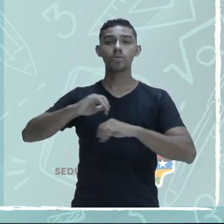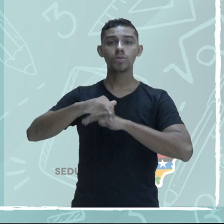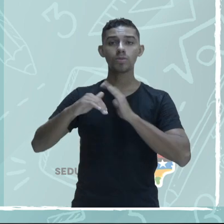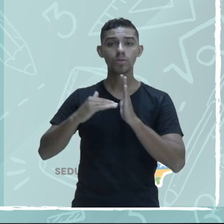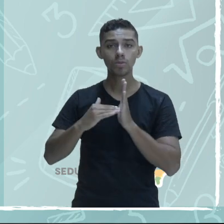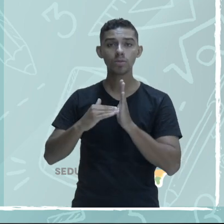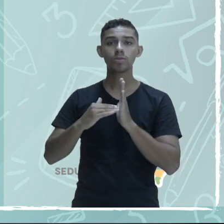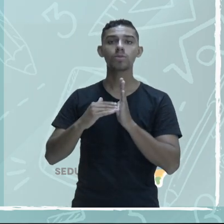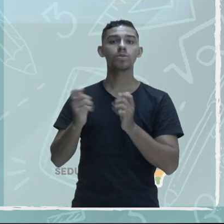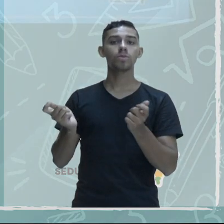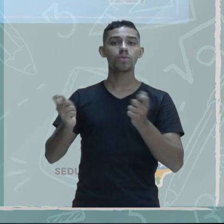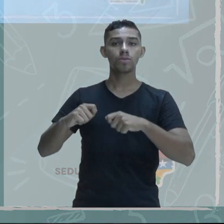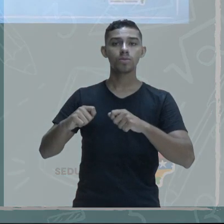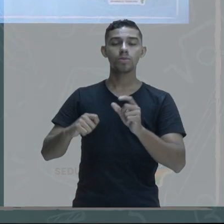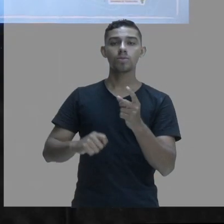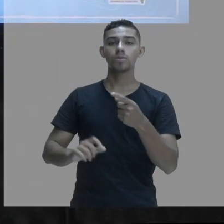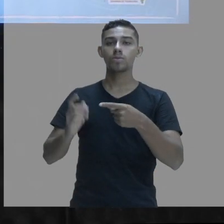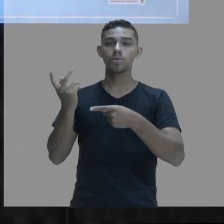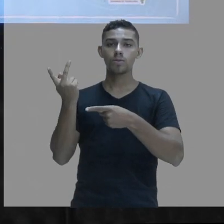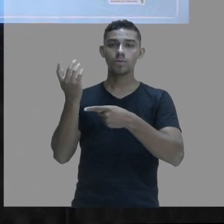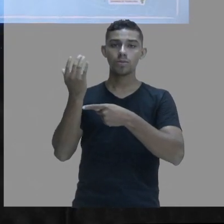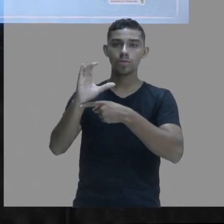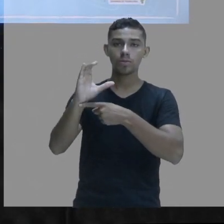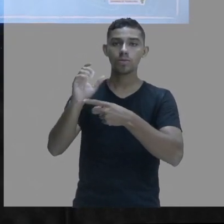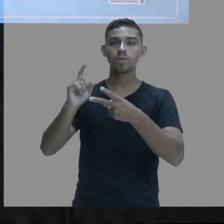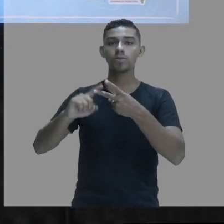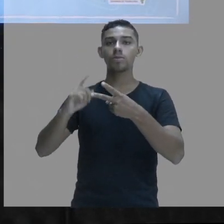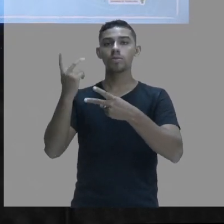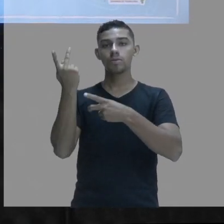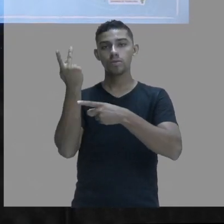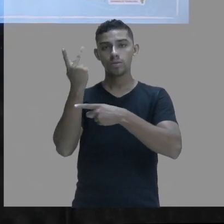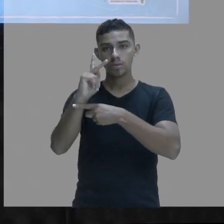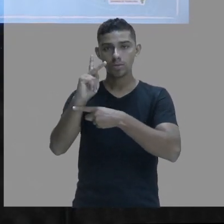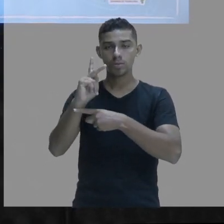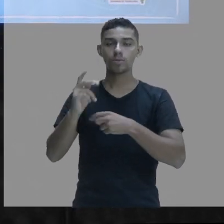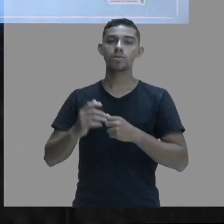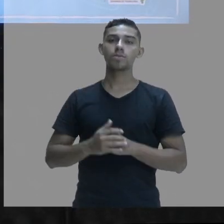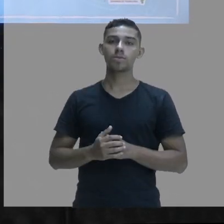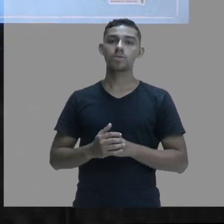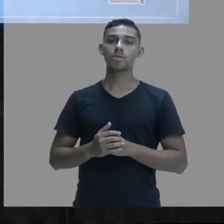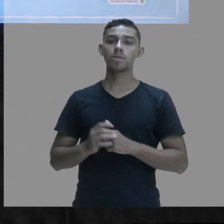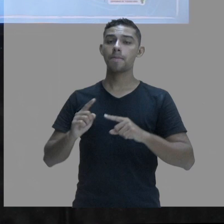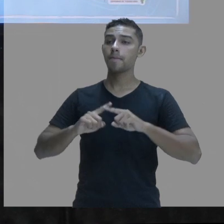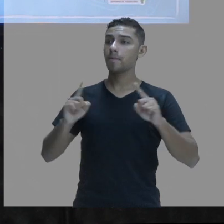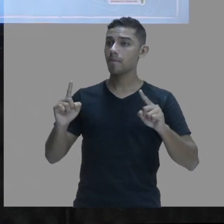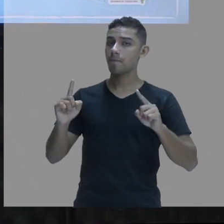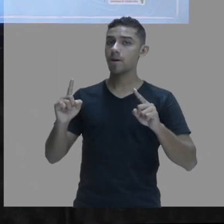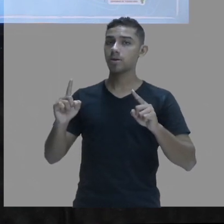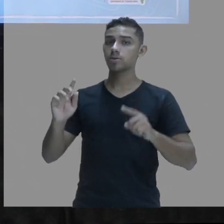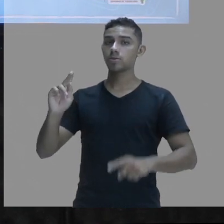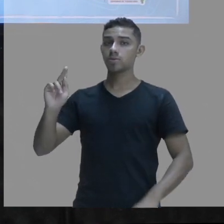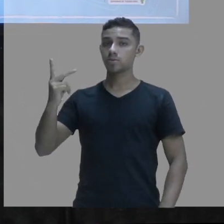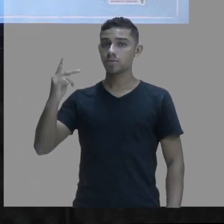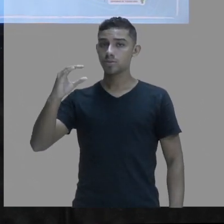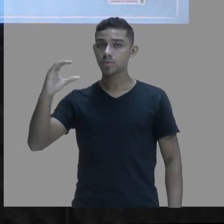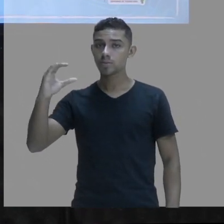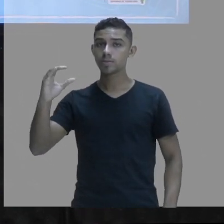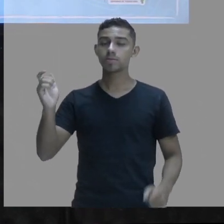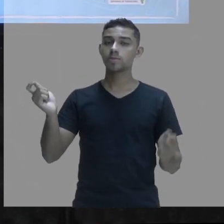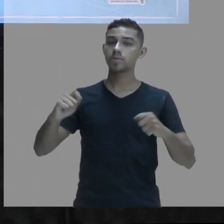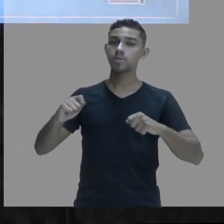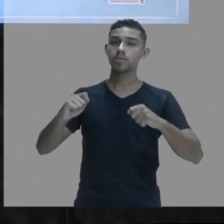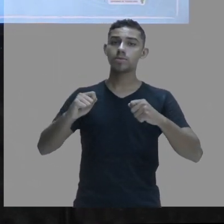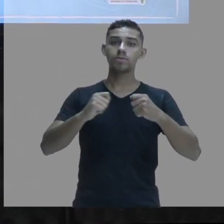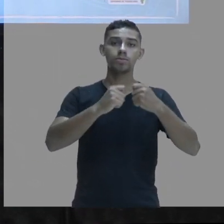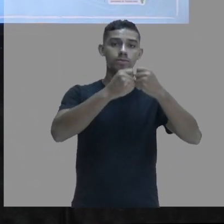apresentar somente carbono e hidrogênio. Só que os alcenos, eles vão apresentar cadeia aberta